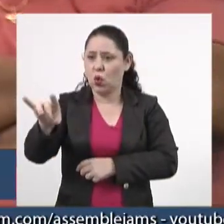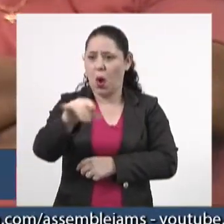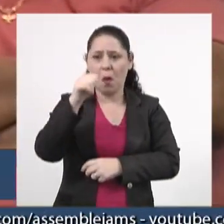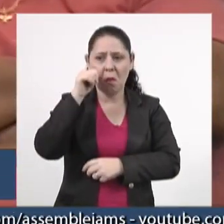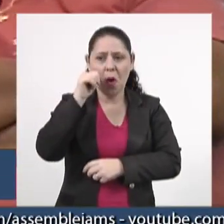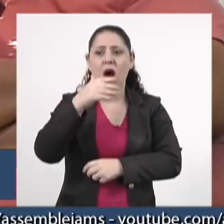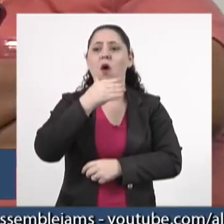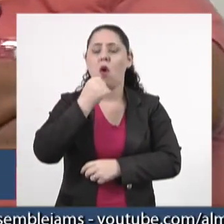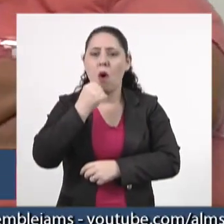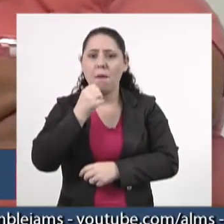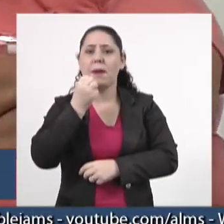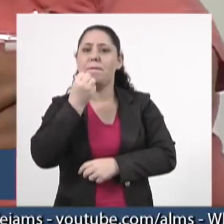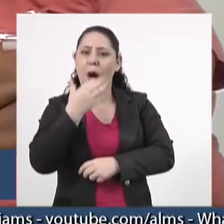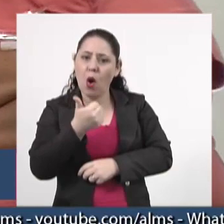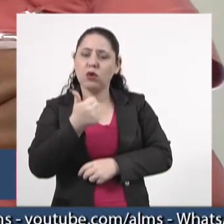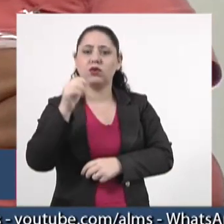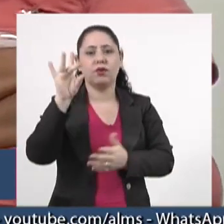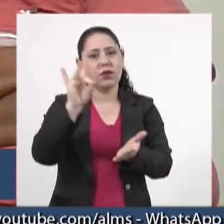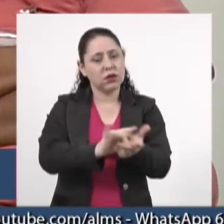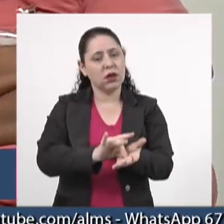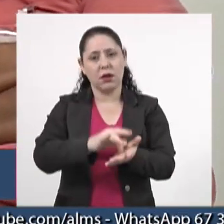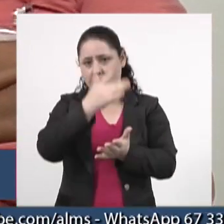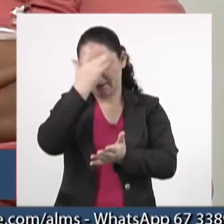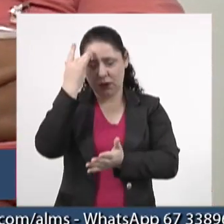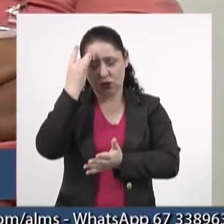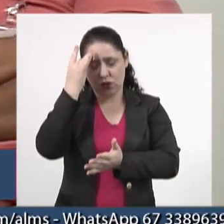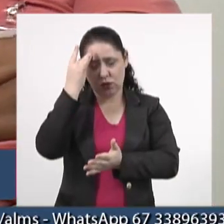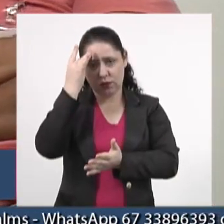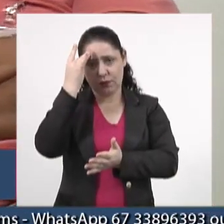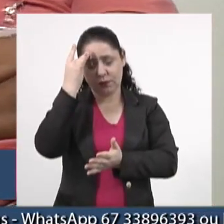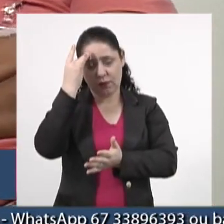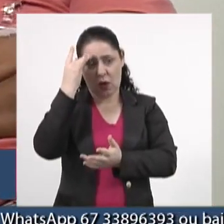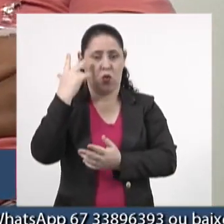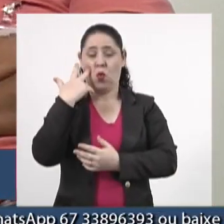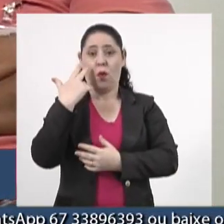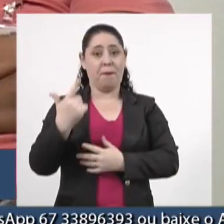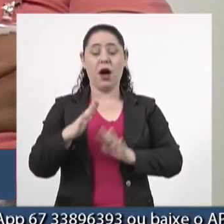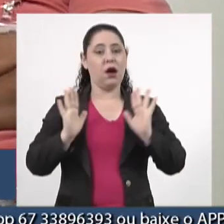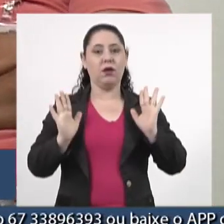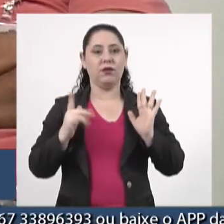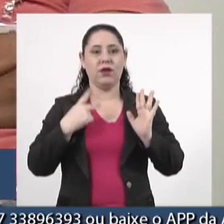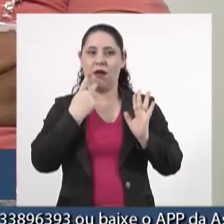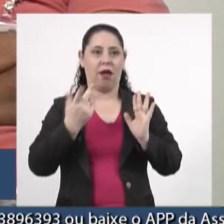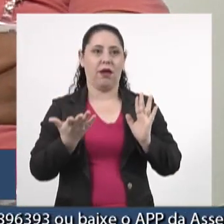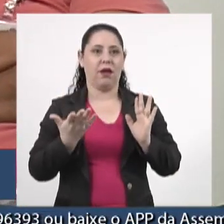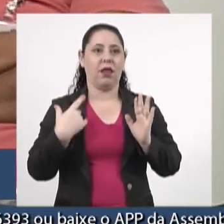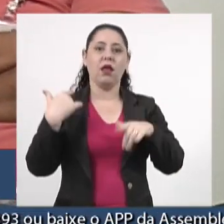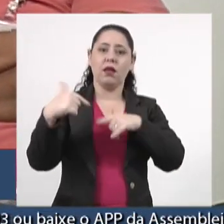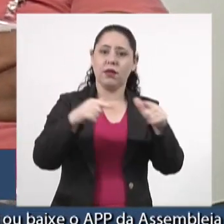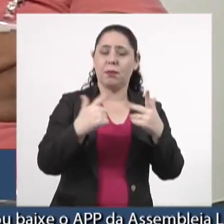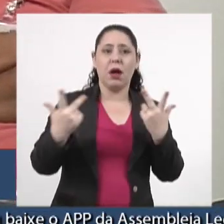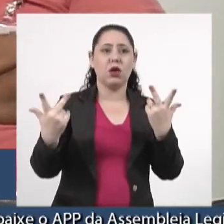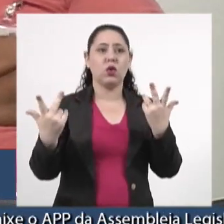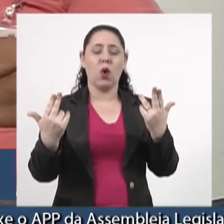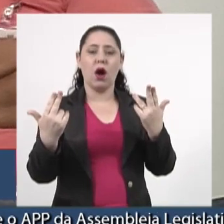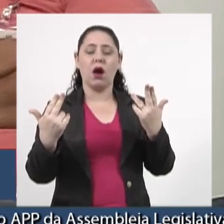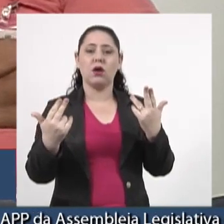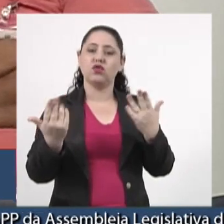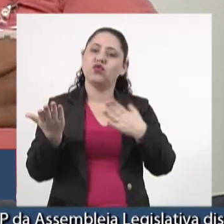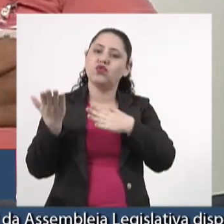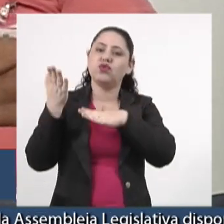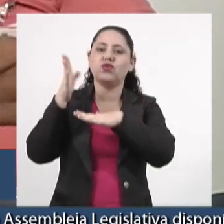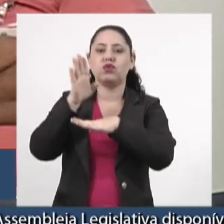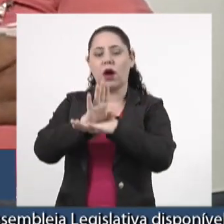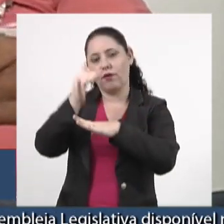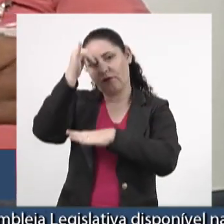bem, pessoas que realmente são normais, vamos dizer assim, trabalham na mesma linha de ajudar